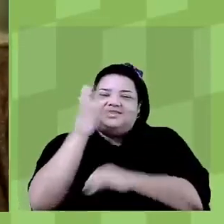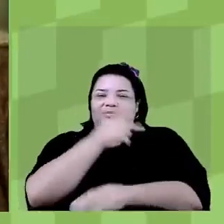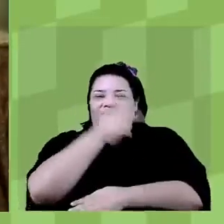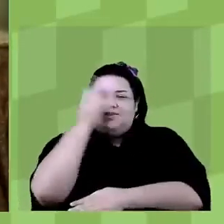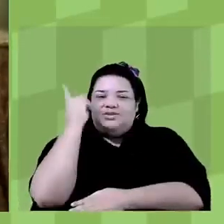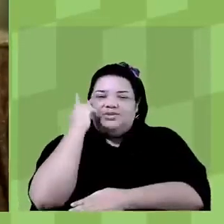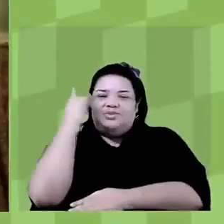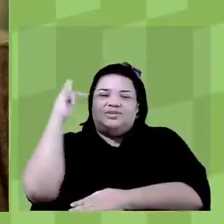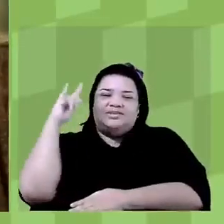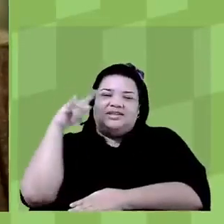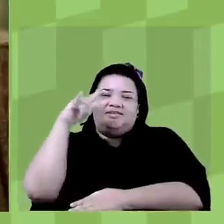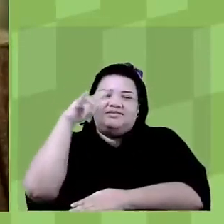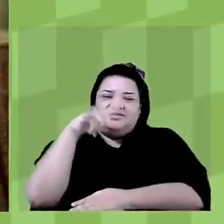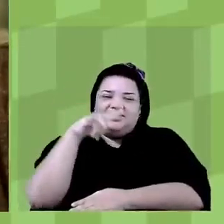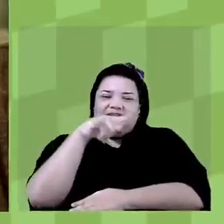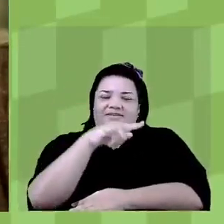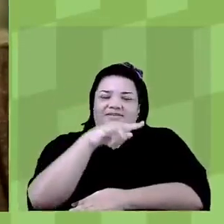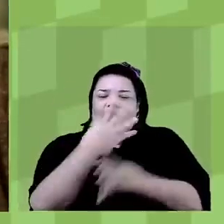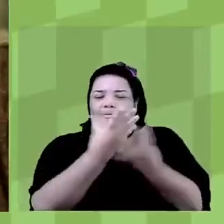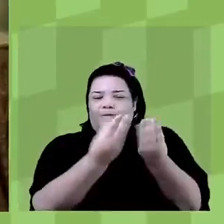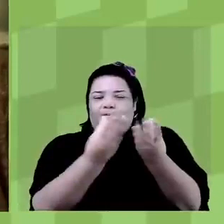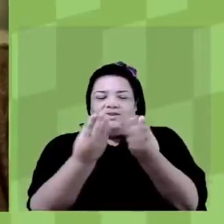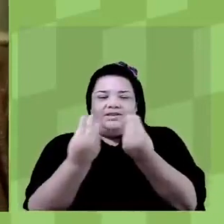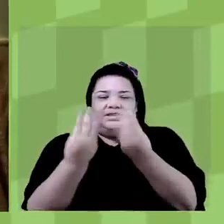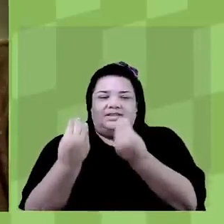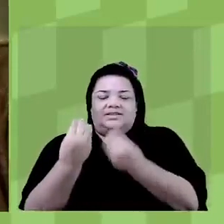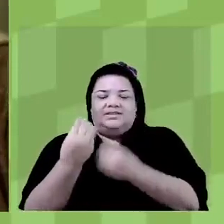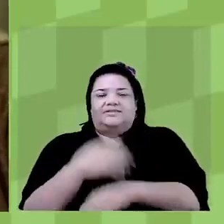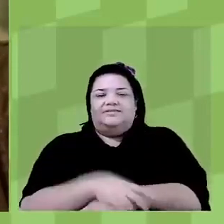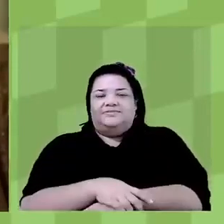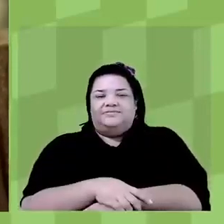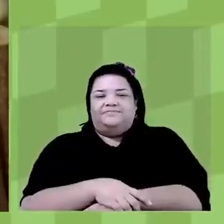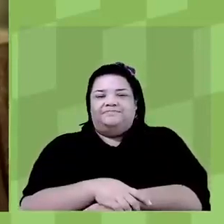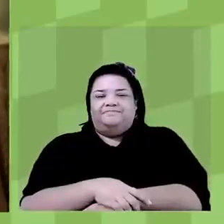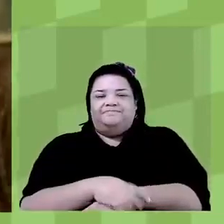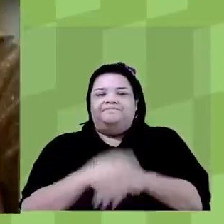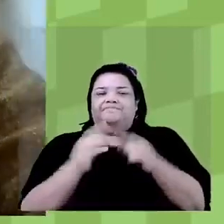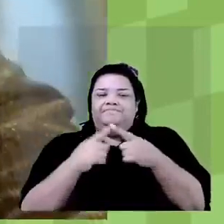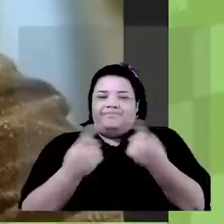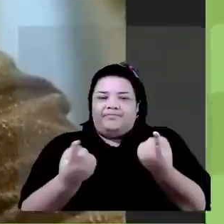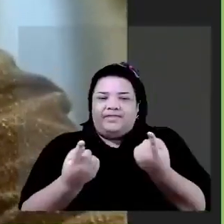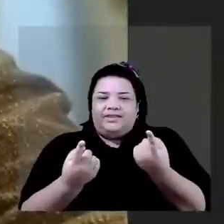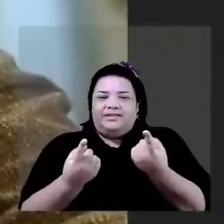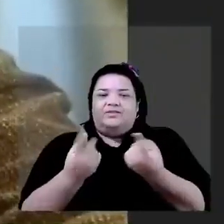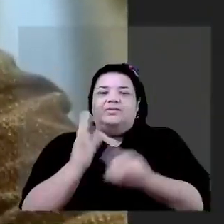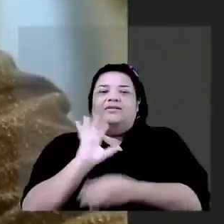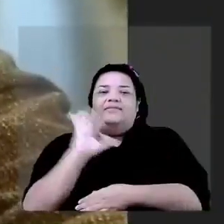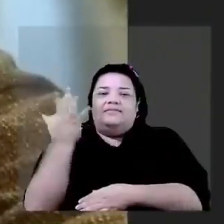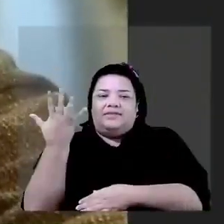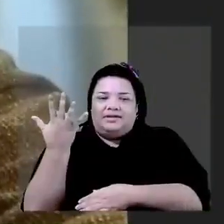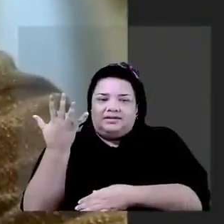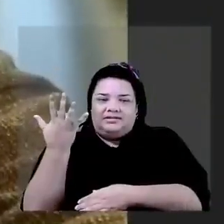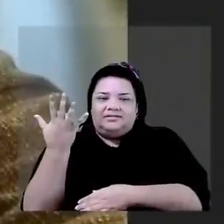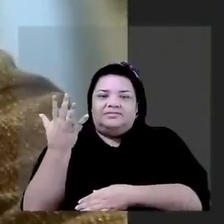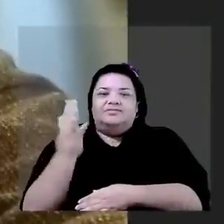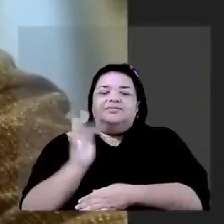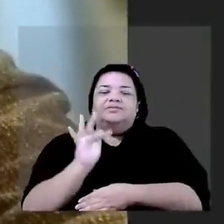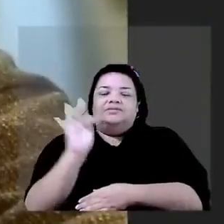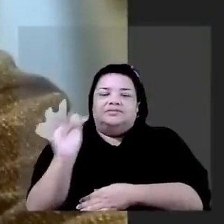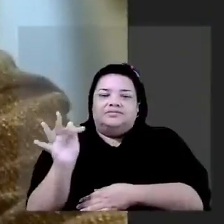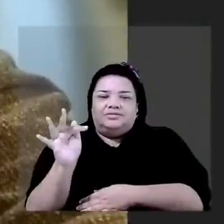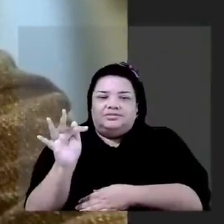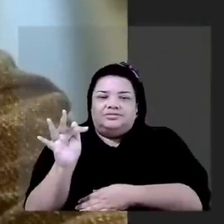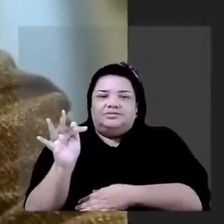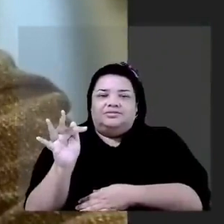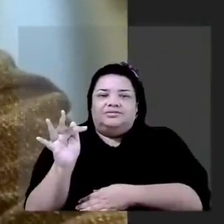foi o que aconteceu na pandemia, né? Então, isso vai acontecer com todo mundo, mais dia, menos dia.